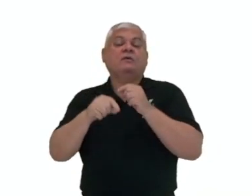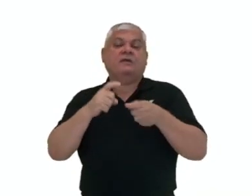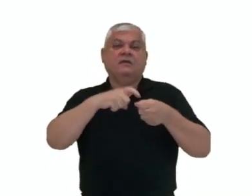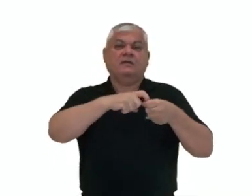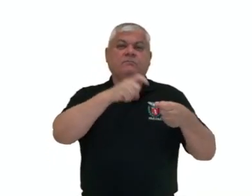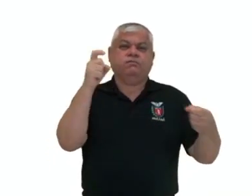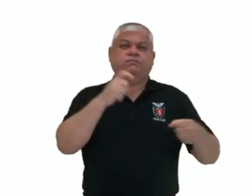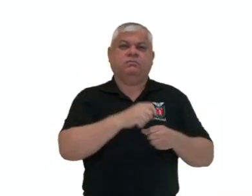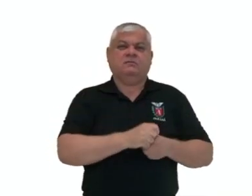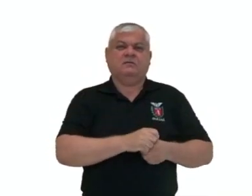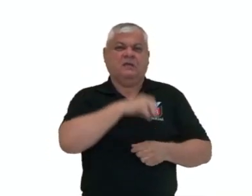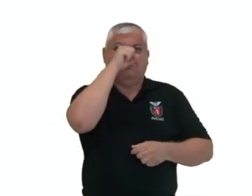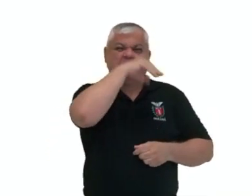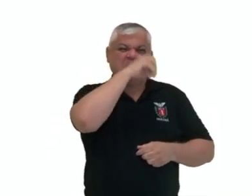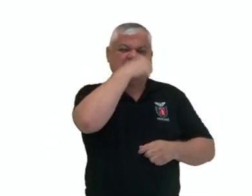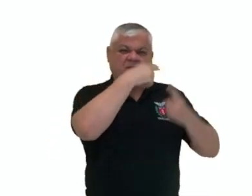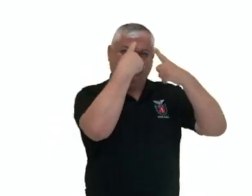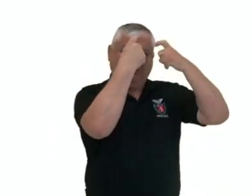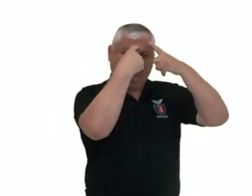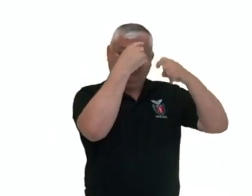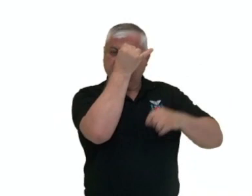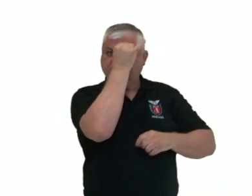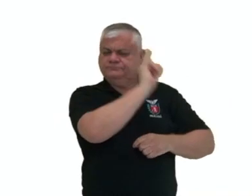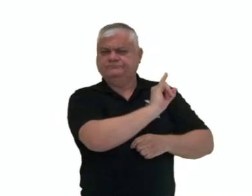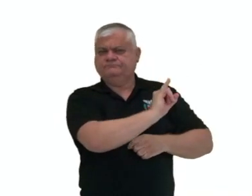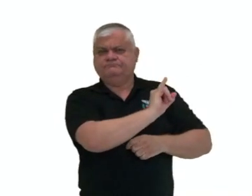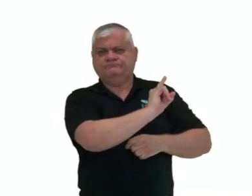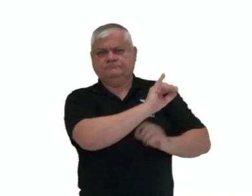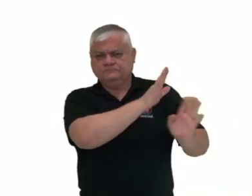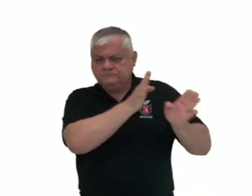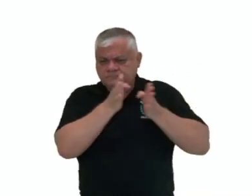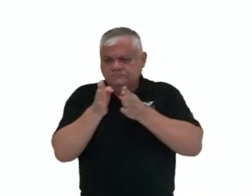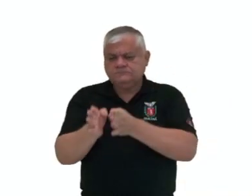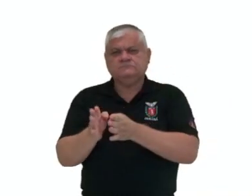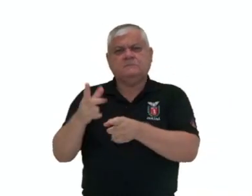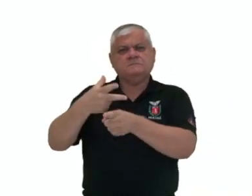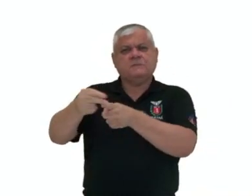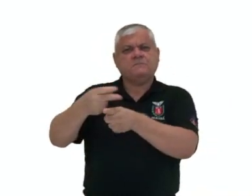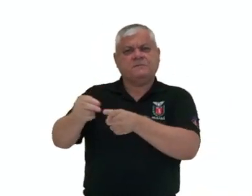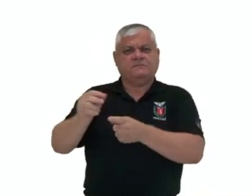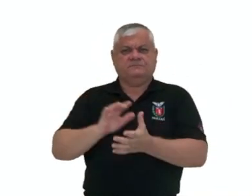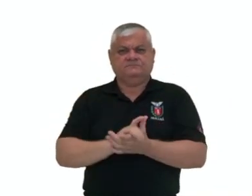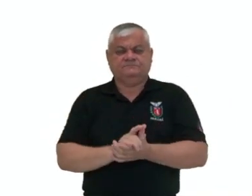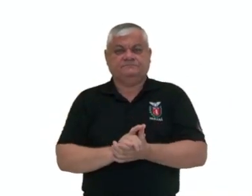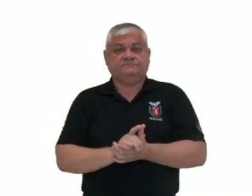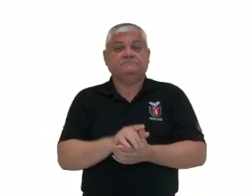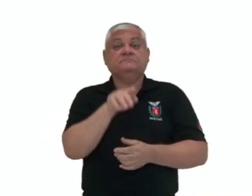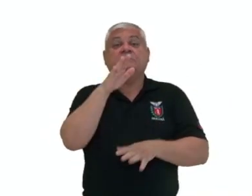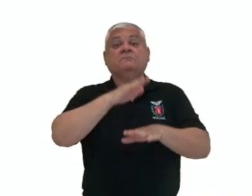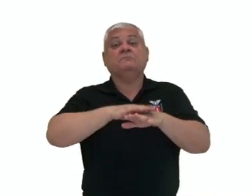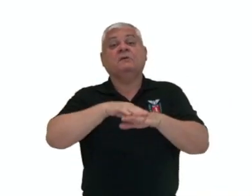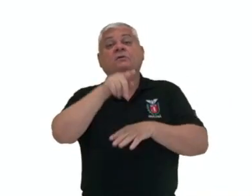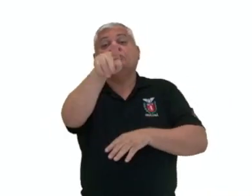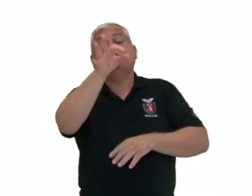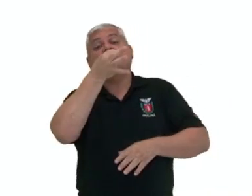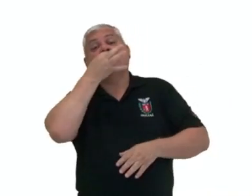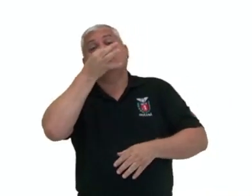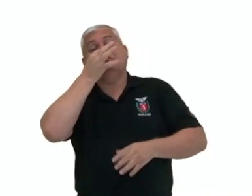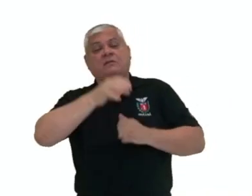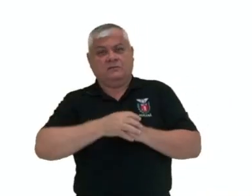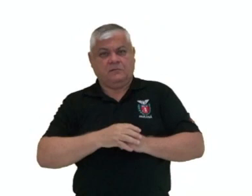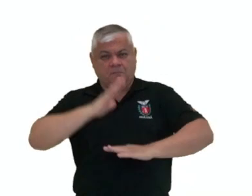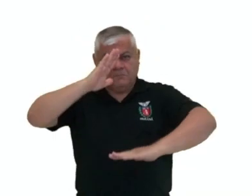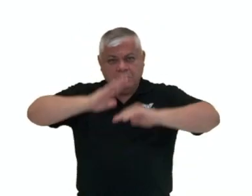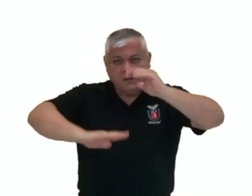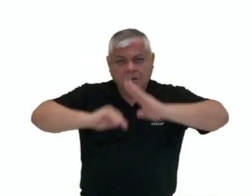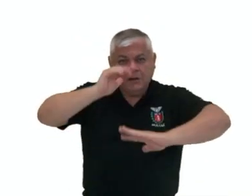a intenção agressiva de querer vencer a qualquer custo. Na sua opinião, a